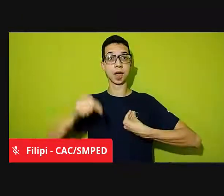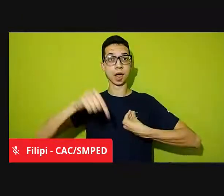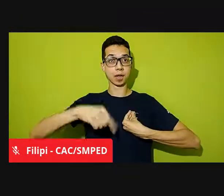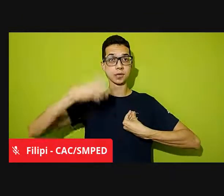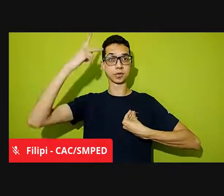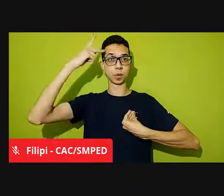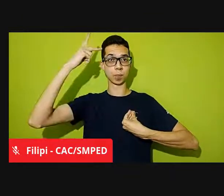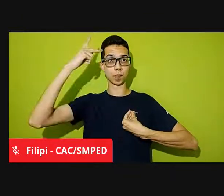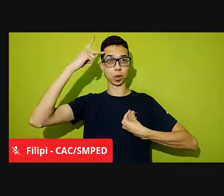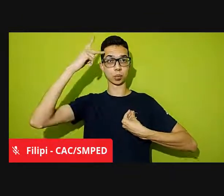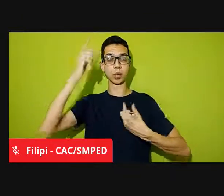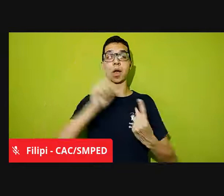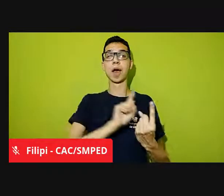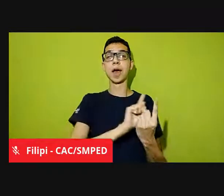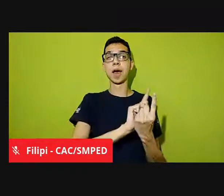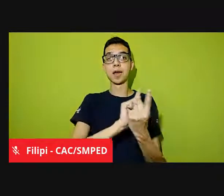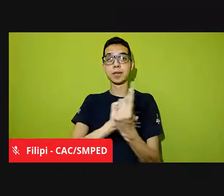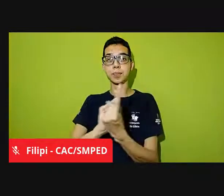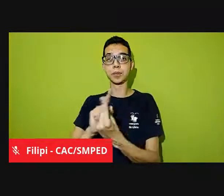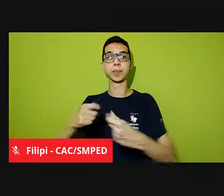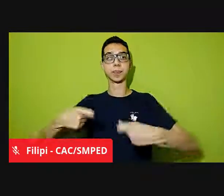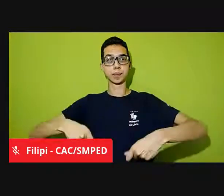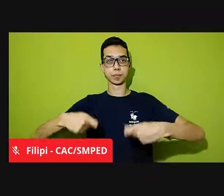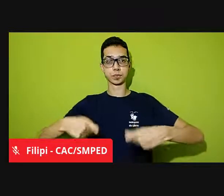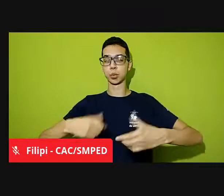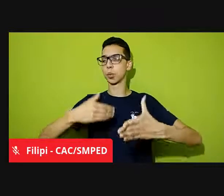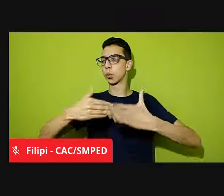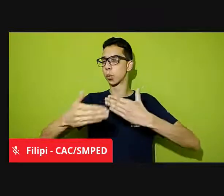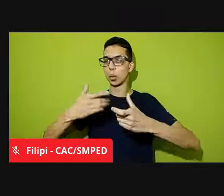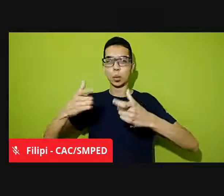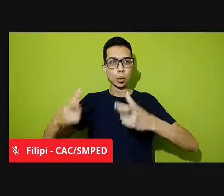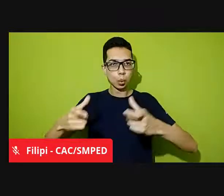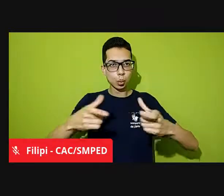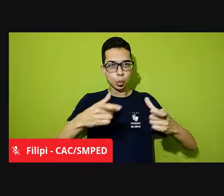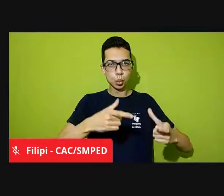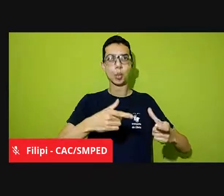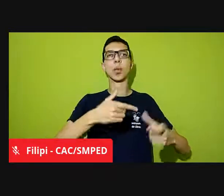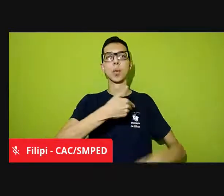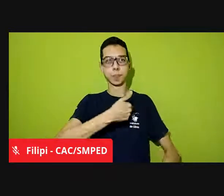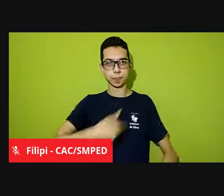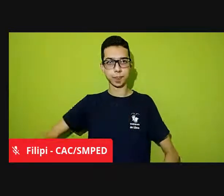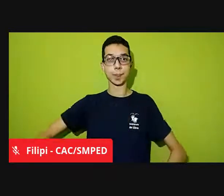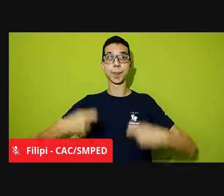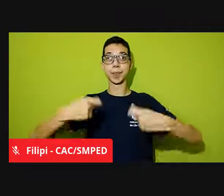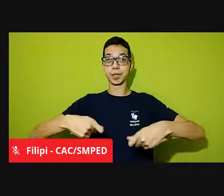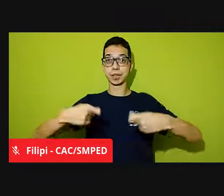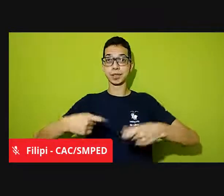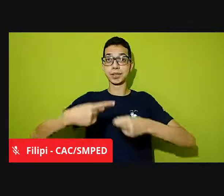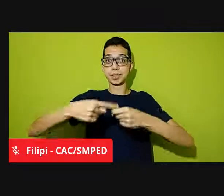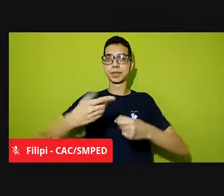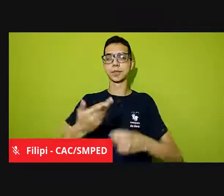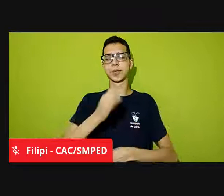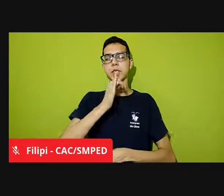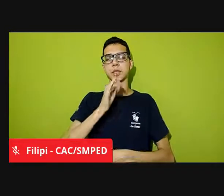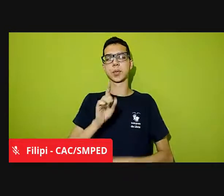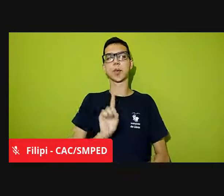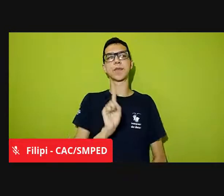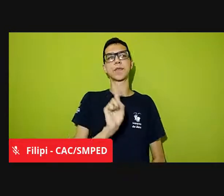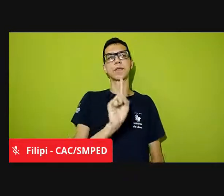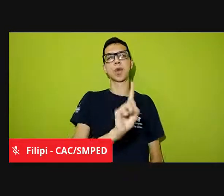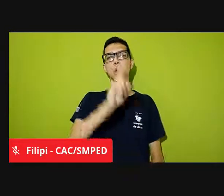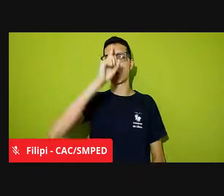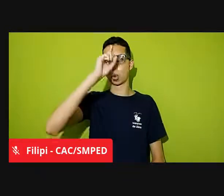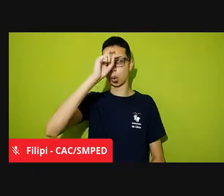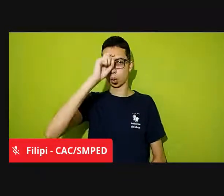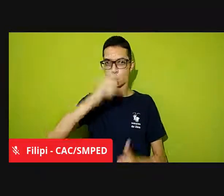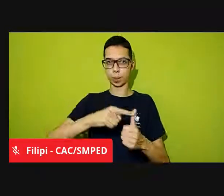sendo atendida em qualquer serviço público instalado na cidade, se chega nesse serviço, por exemplo, no hospital,